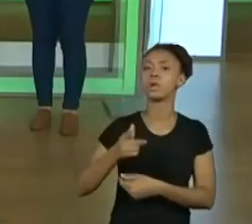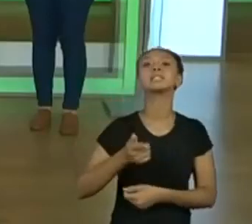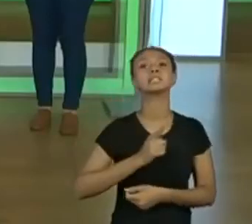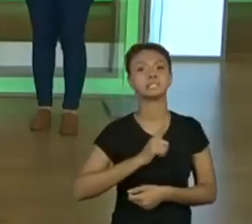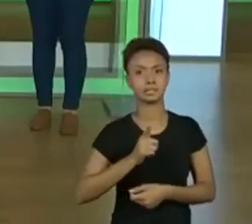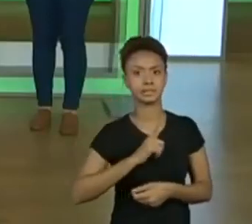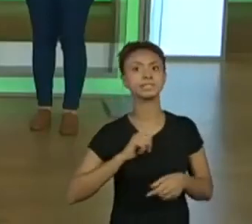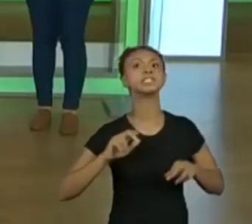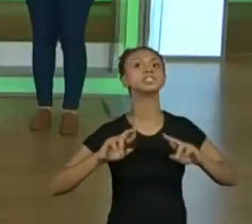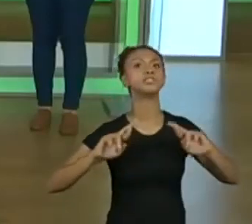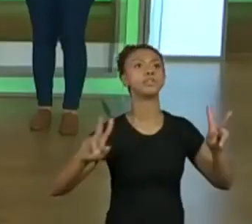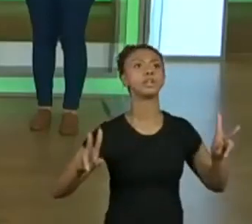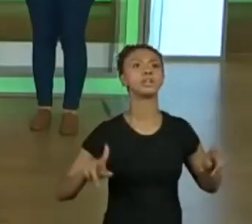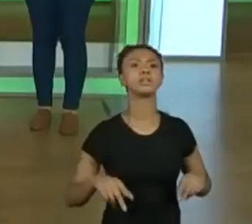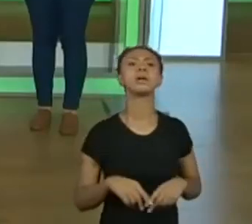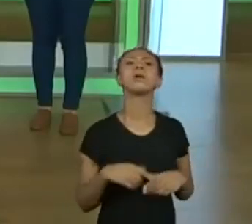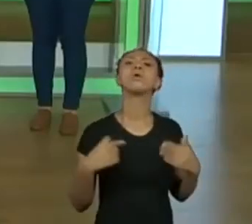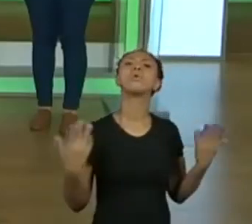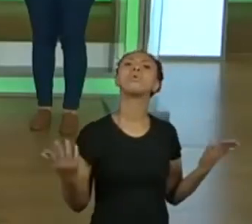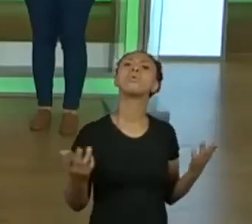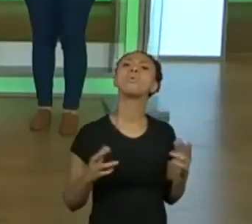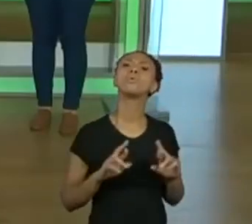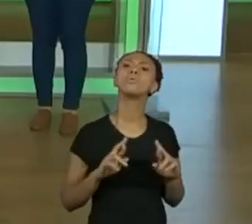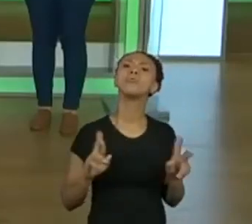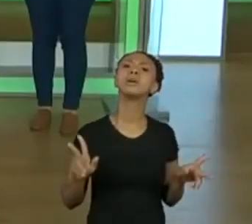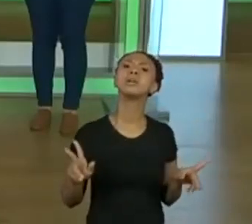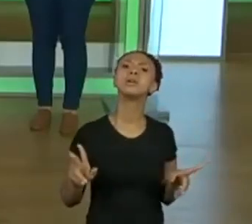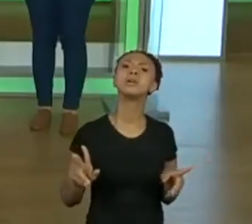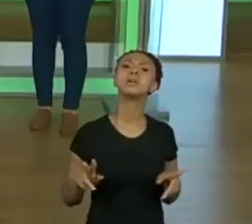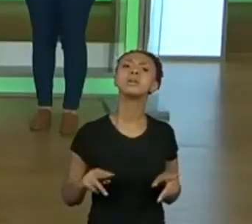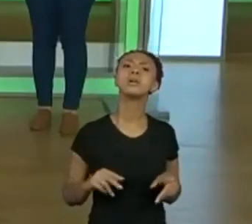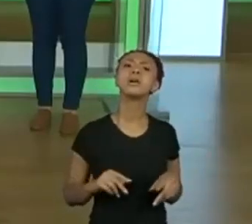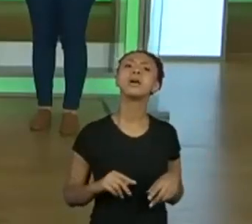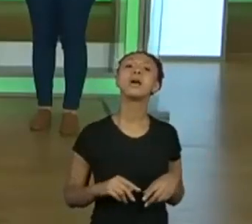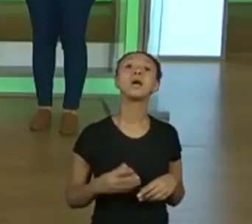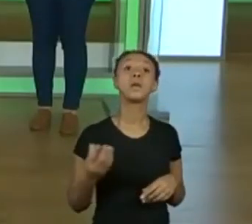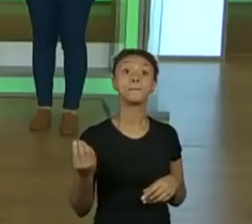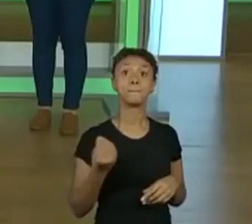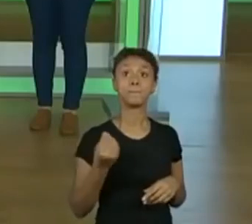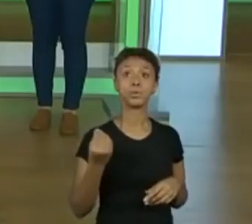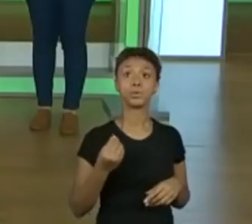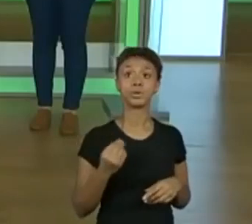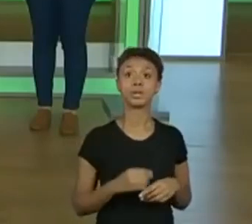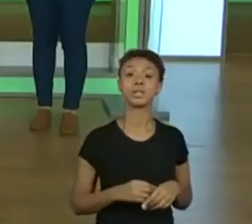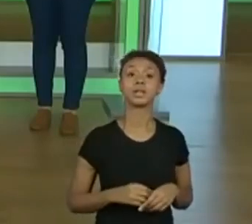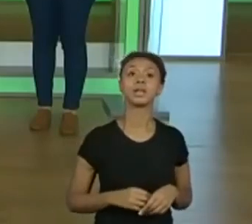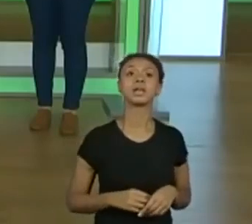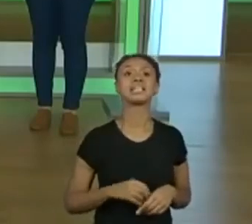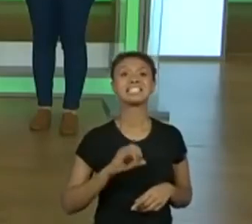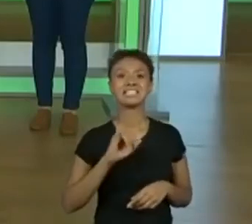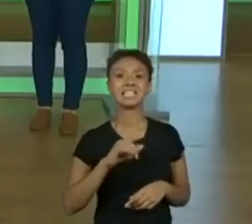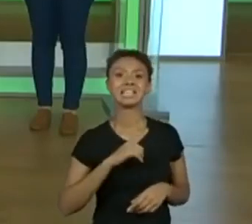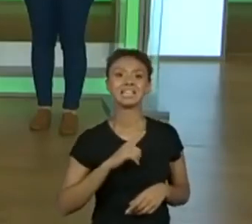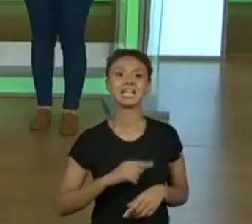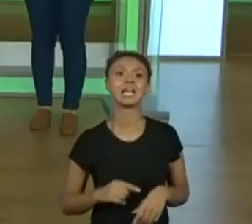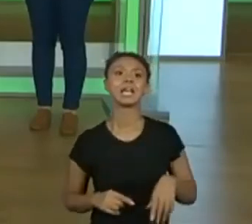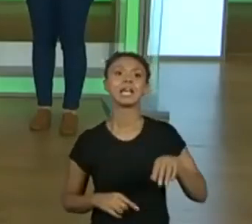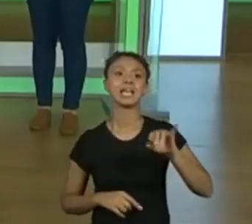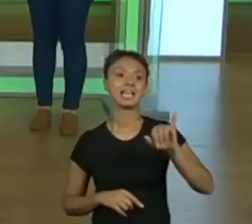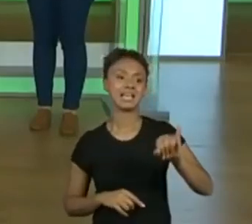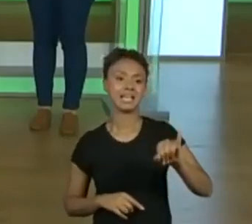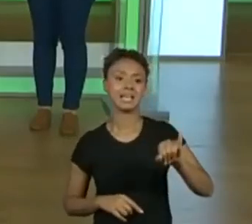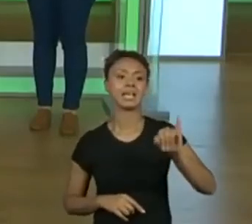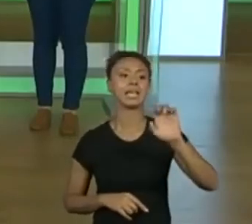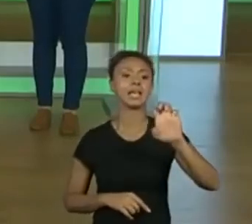depois do G. Qual a diferença que eles estão apontando? Eles estão falando que quando usa o E e o I, fica com